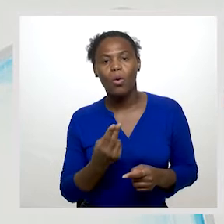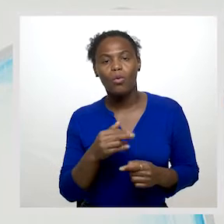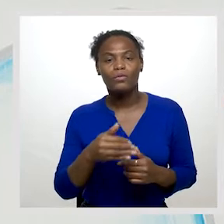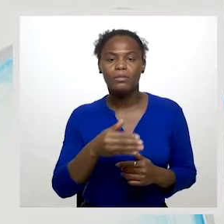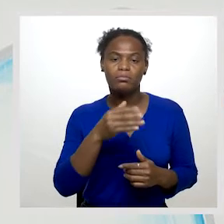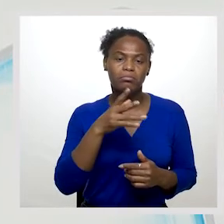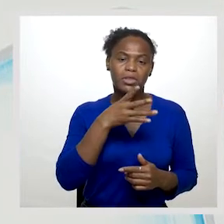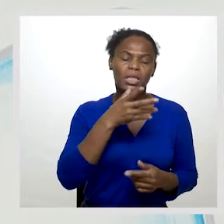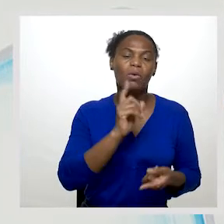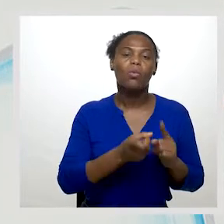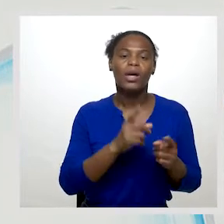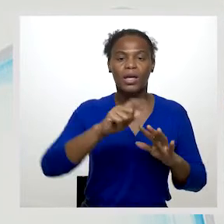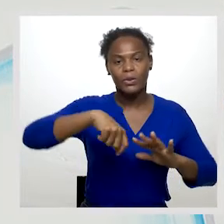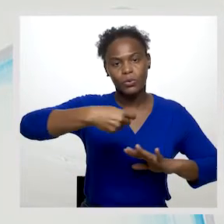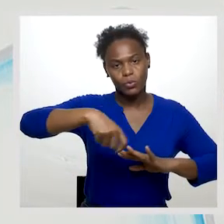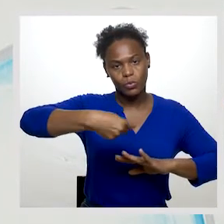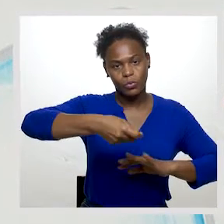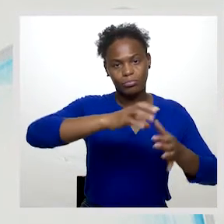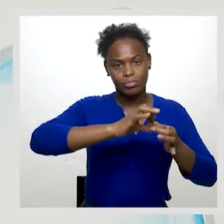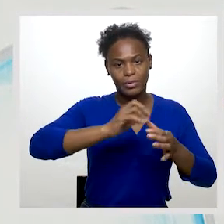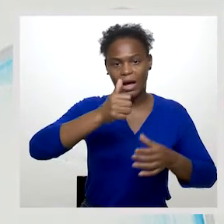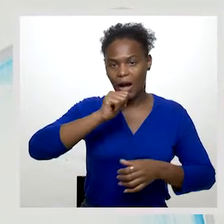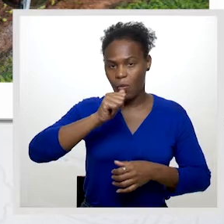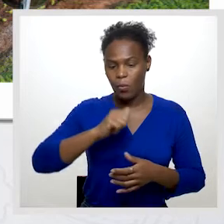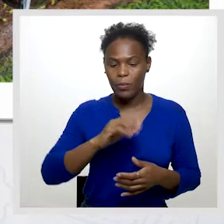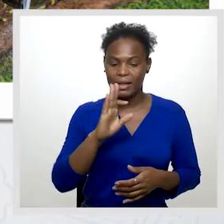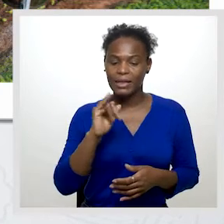vamos definir os recursos hídricos.